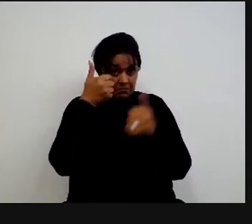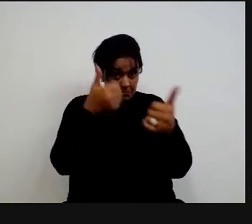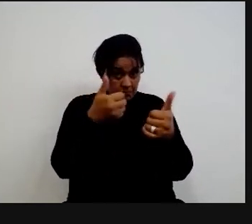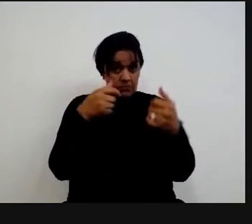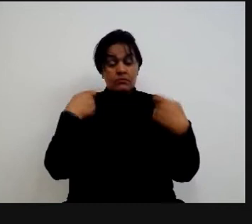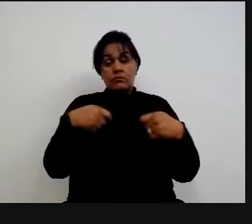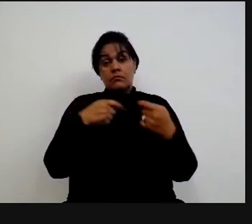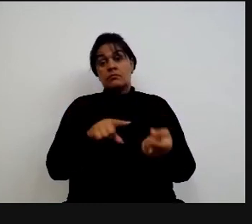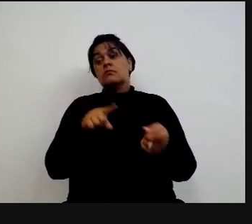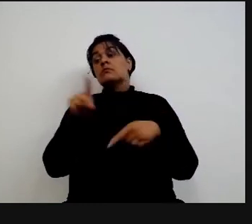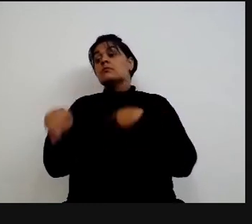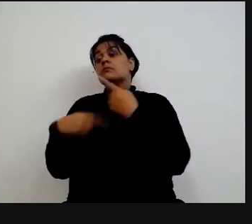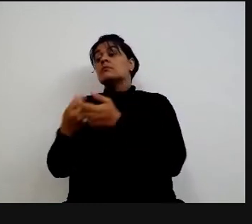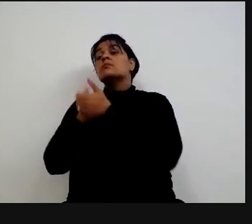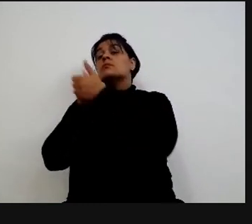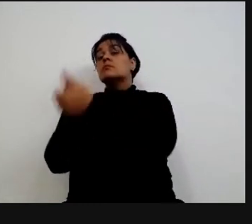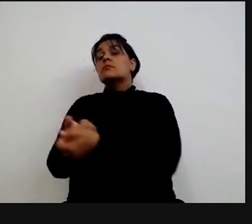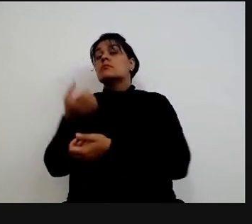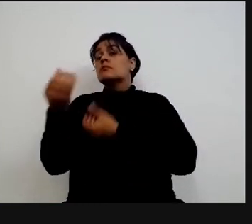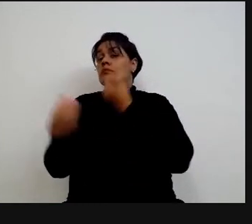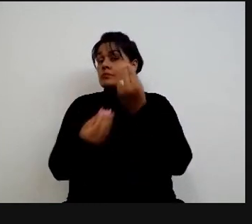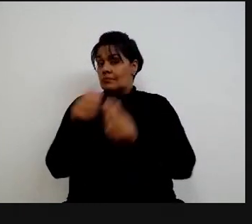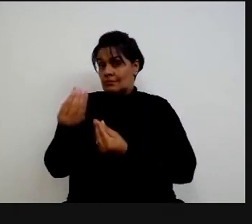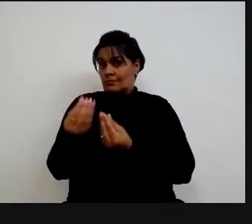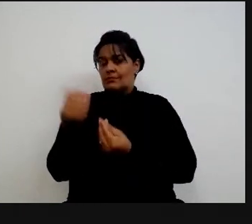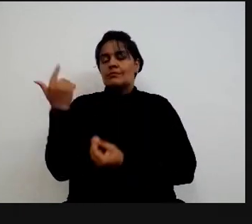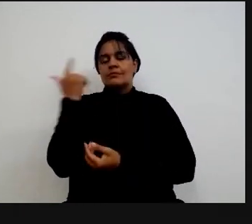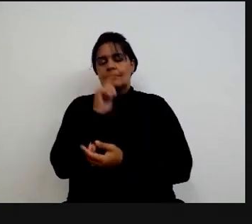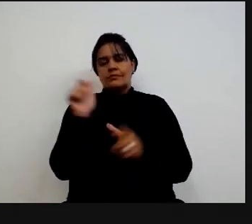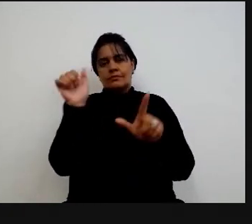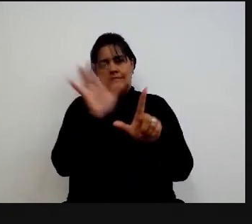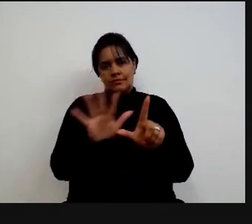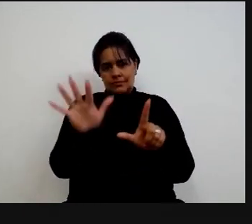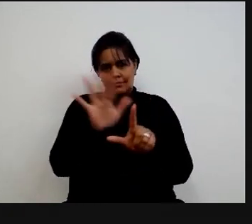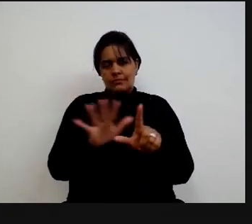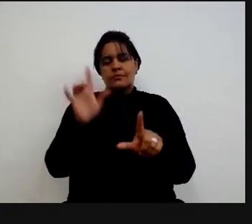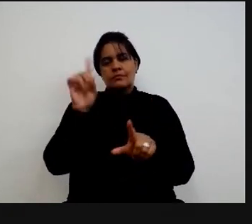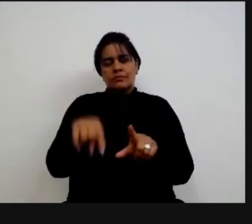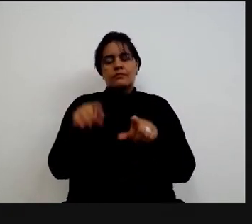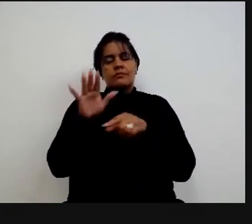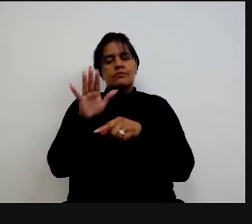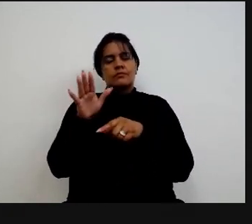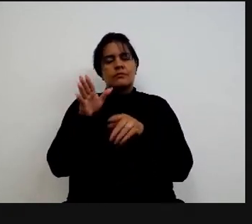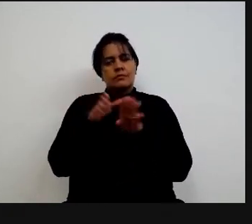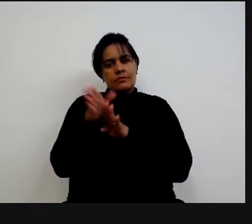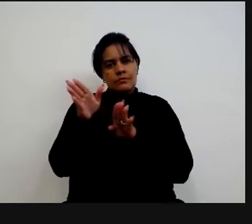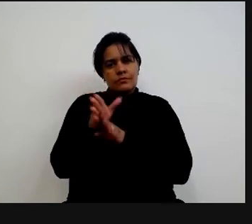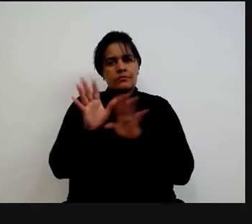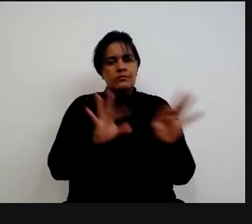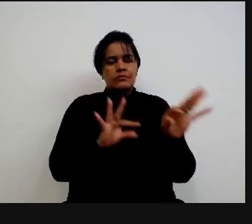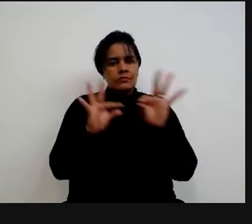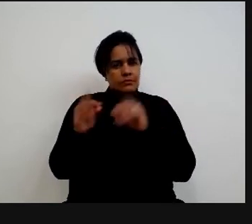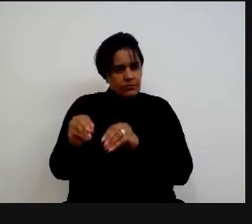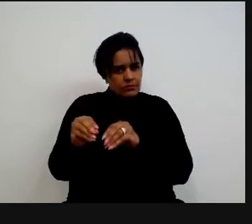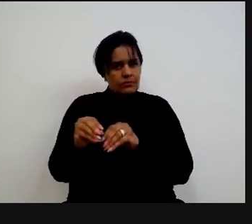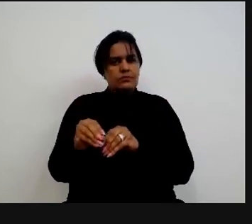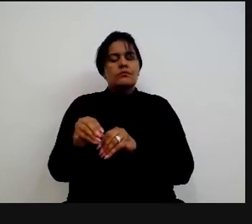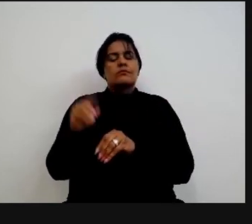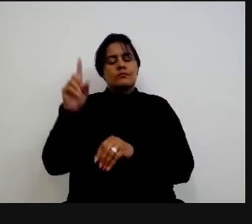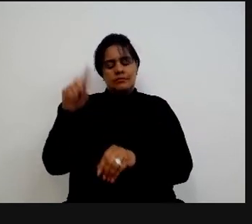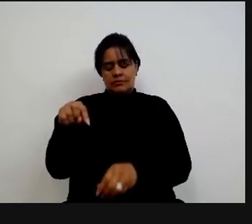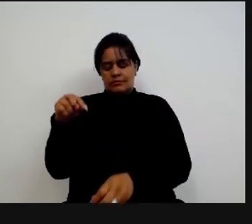em como que a gente acompanha, e ter uma plataforma que oriente sobre tudo que a gente está fazendo. Ela